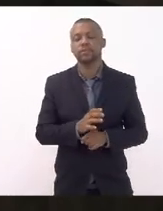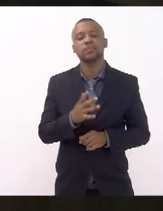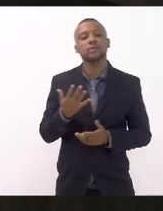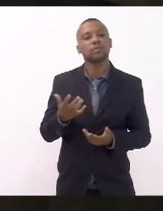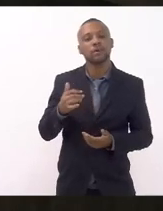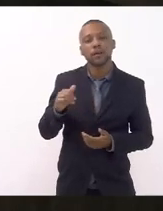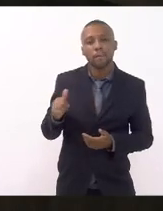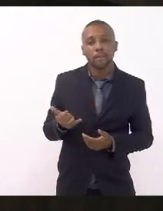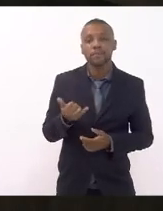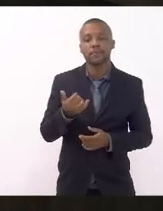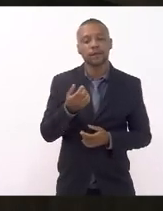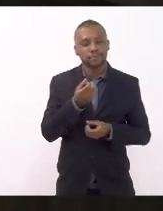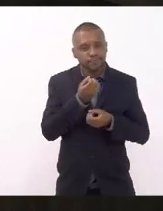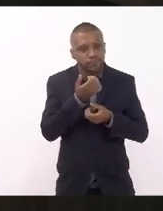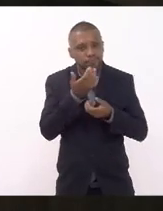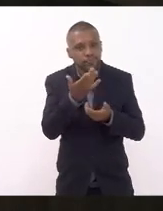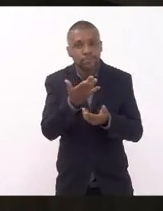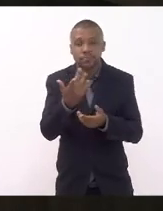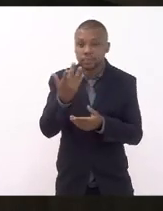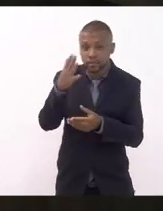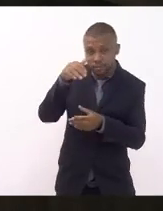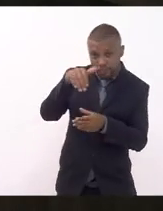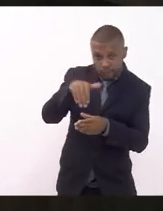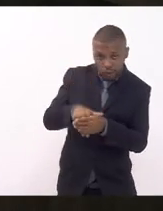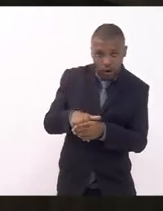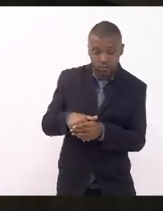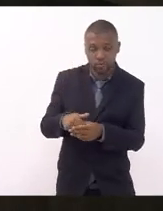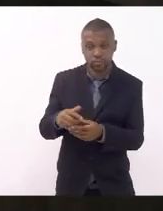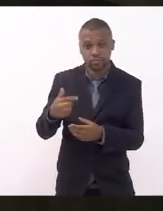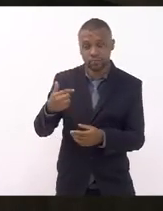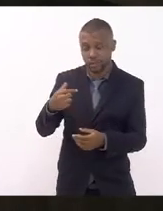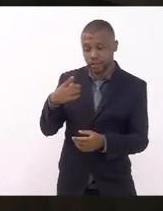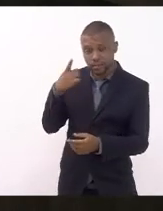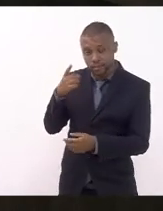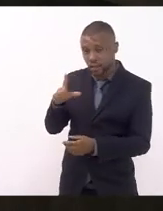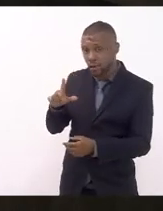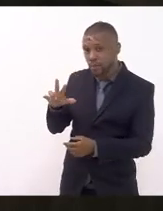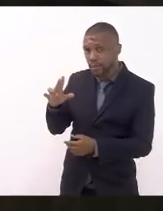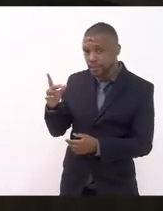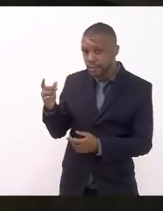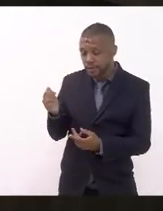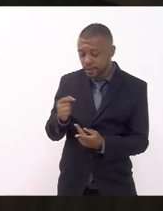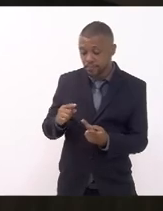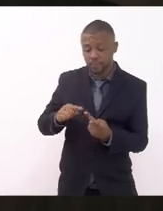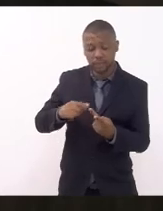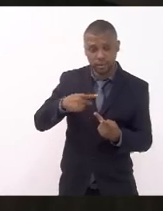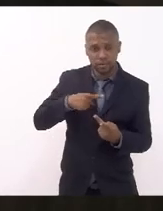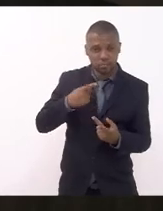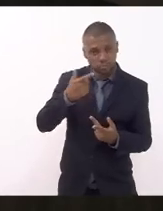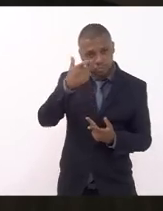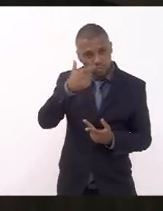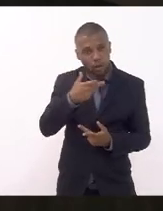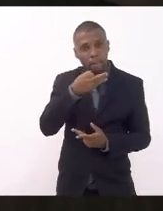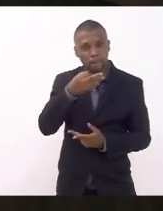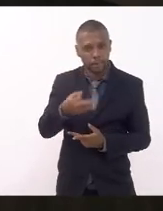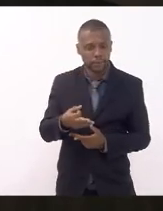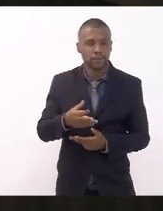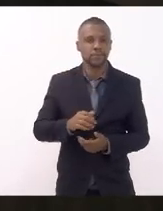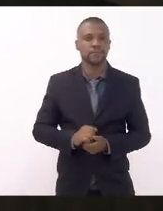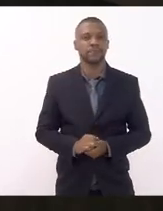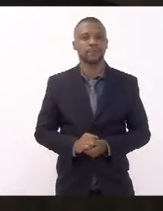voto em nome da mesma e no meu próprio nome. Senhor presidente, o